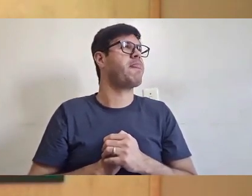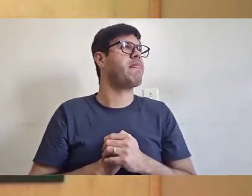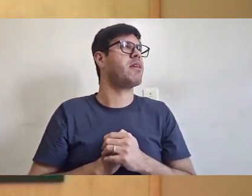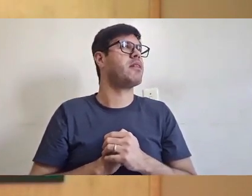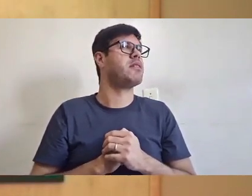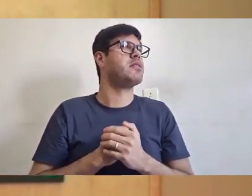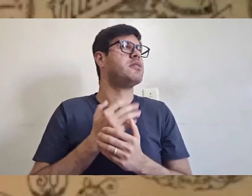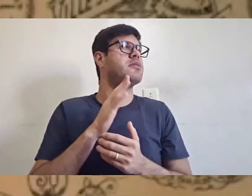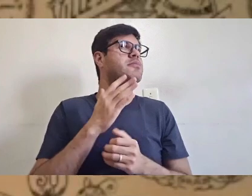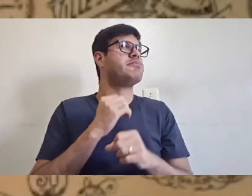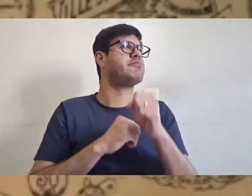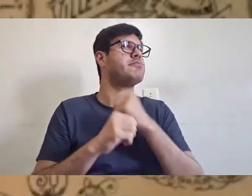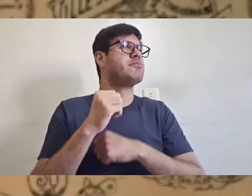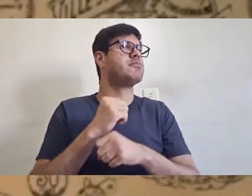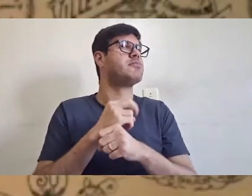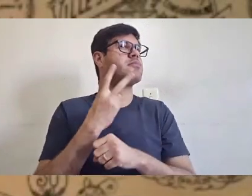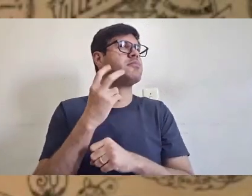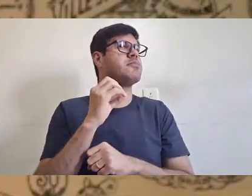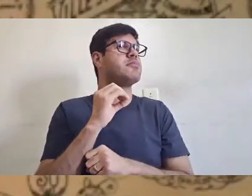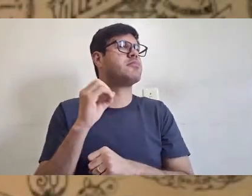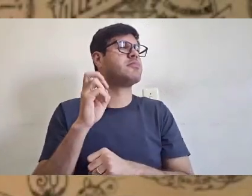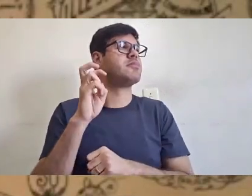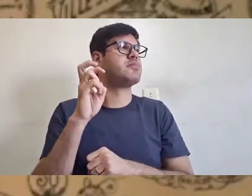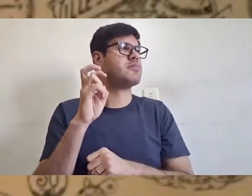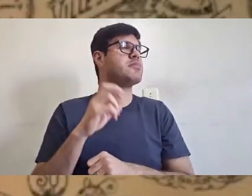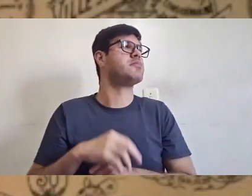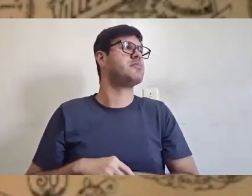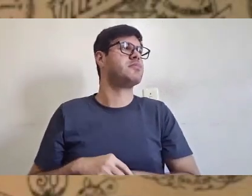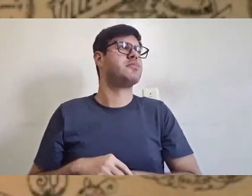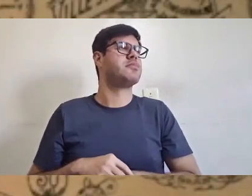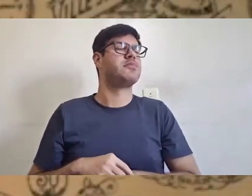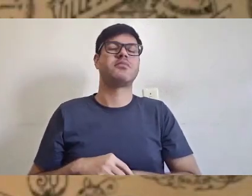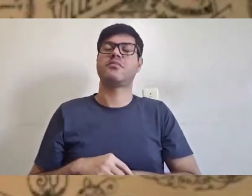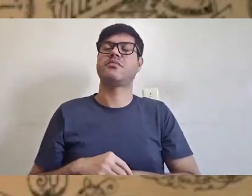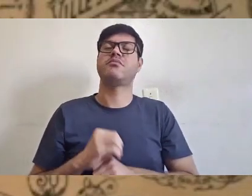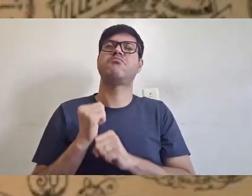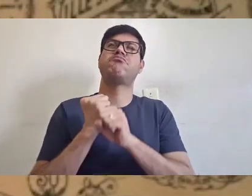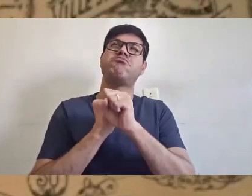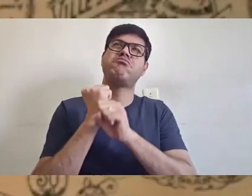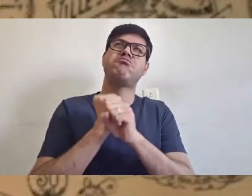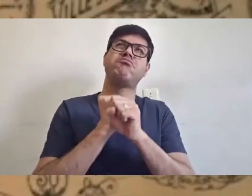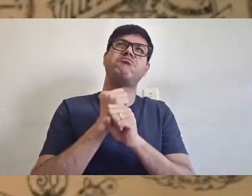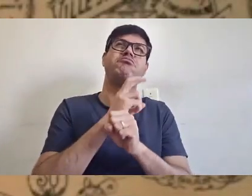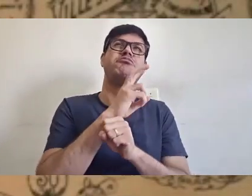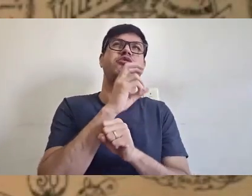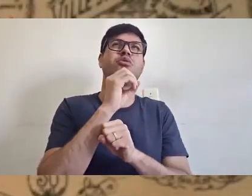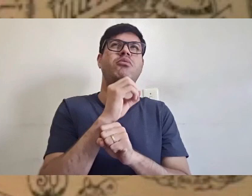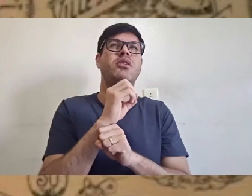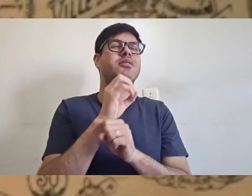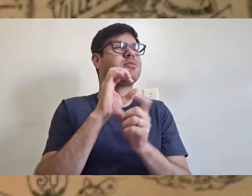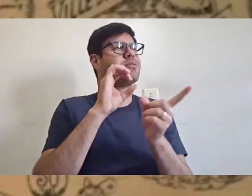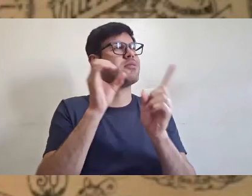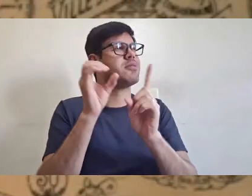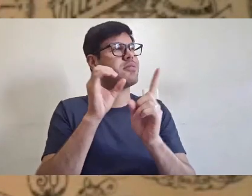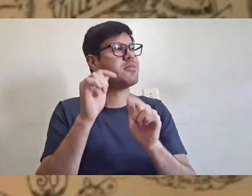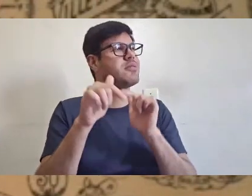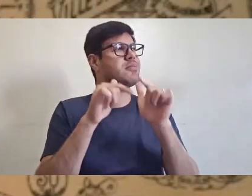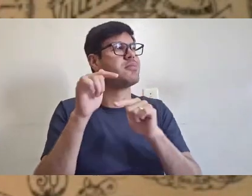por volta de 2005. Então você tem, digamos, 50 anos de rádio ininterrupto.